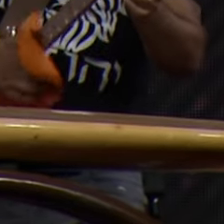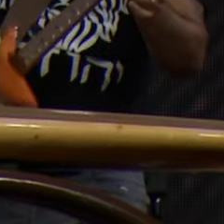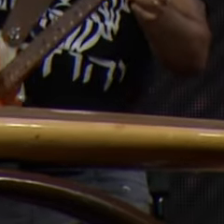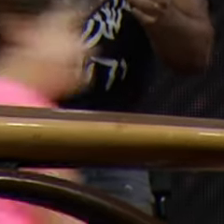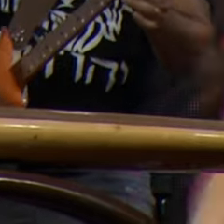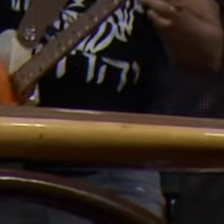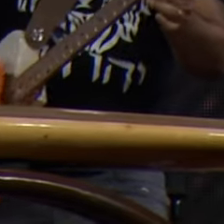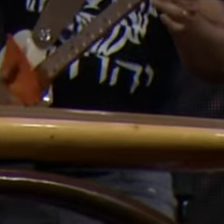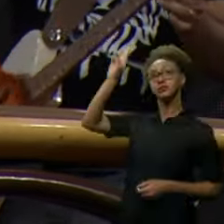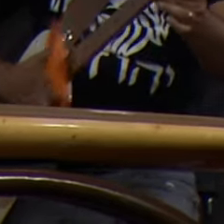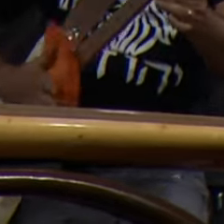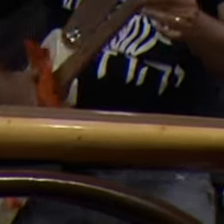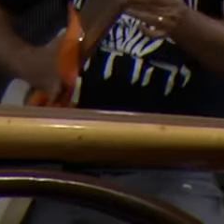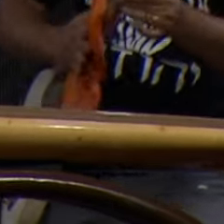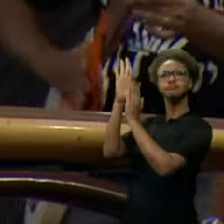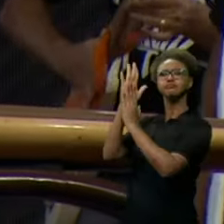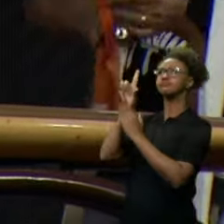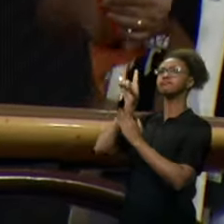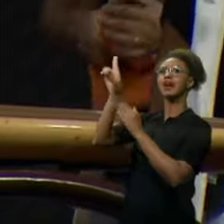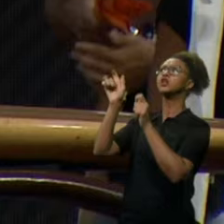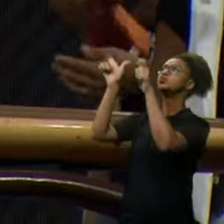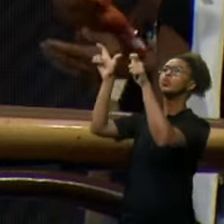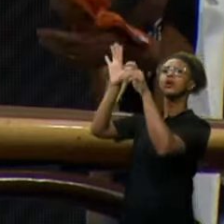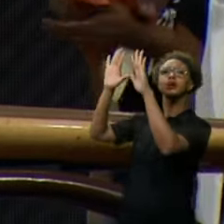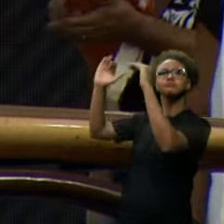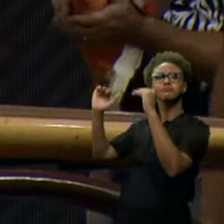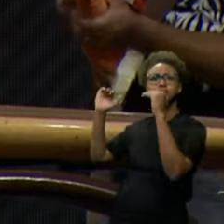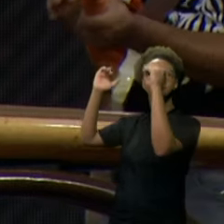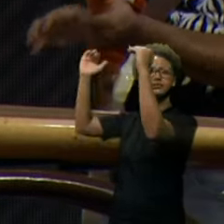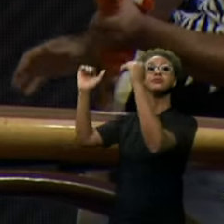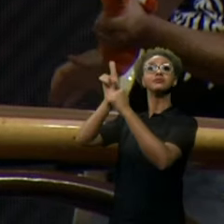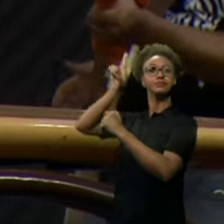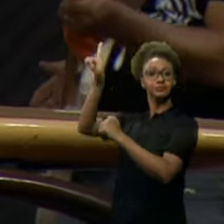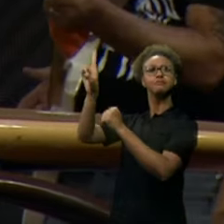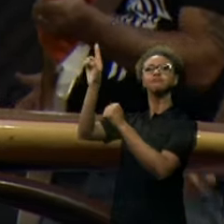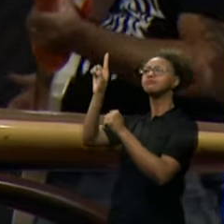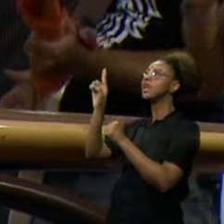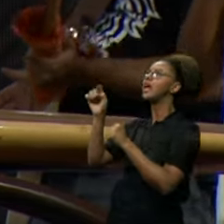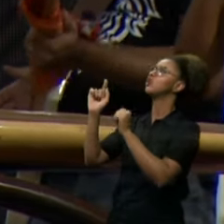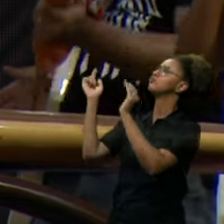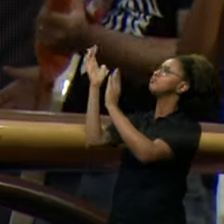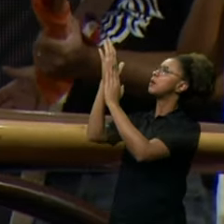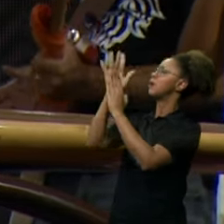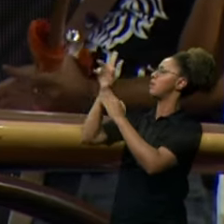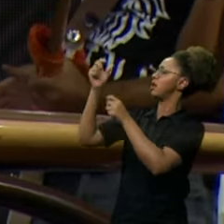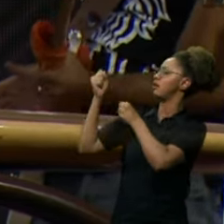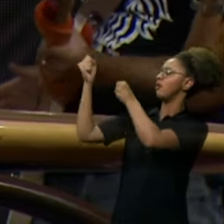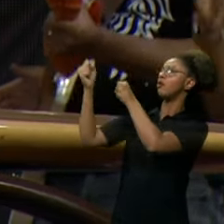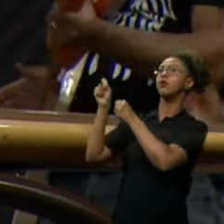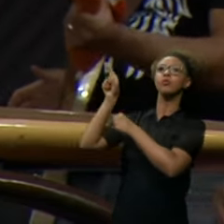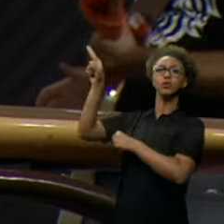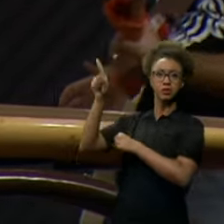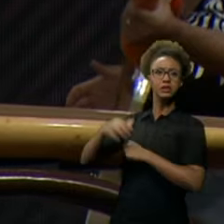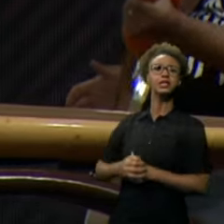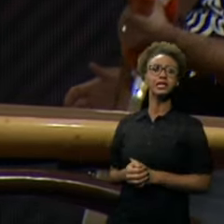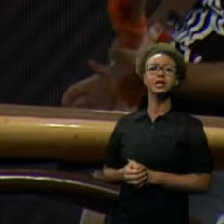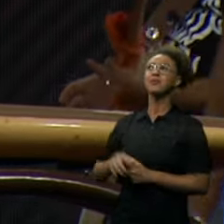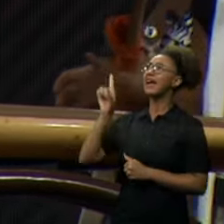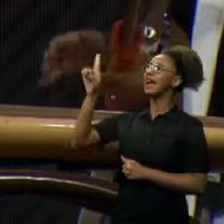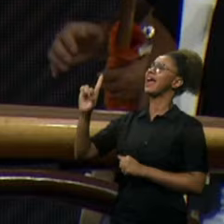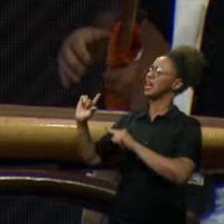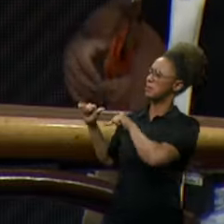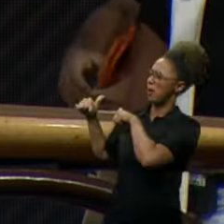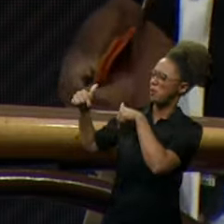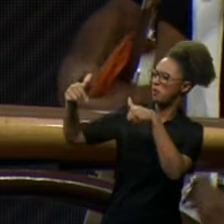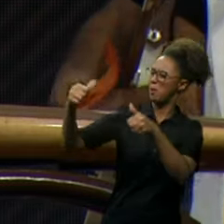a louvai ao senhor louvai a Deus no seu Santuário louvai-o no firmamento do seu poder louvai-o pelos